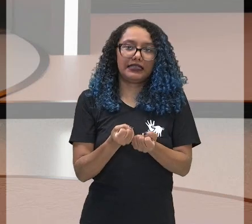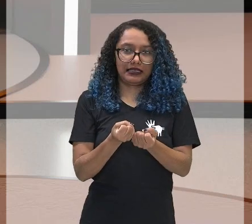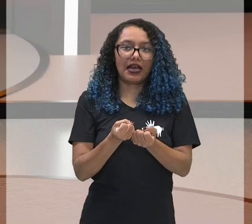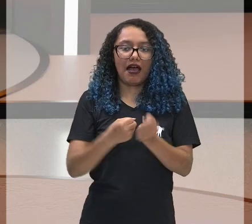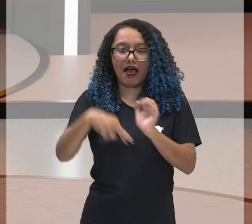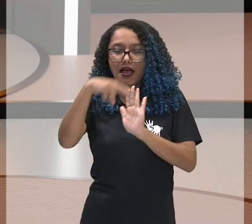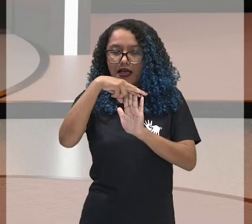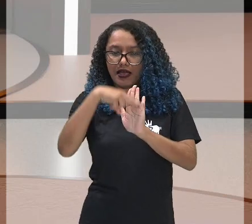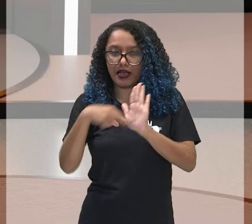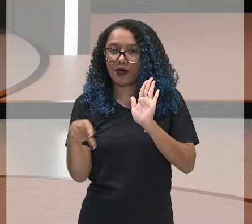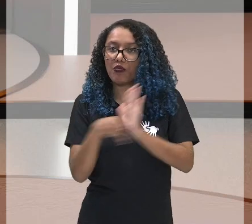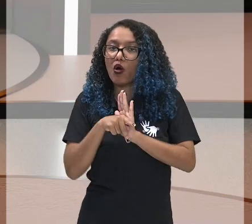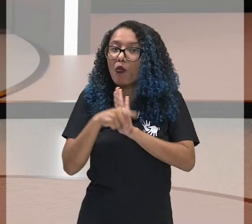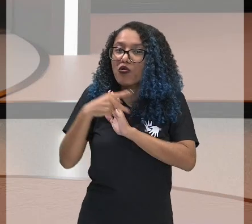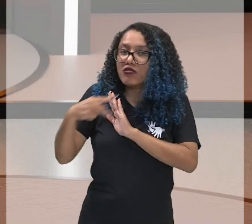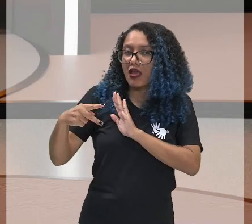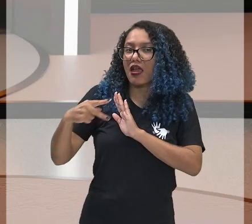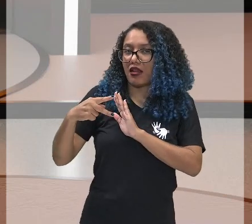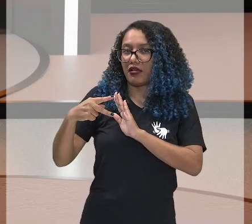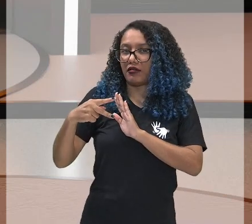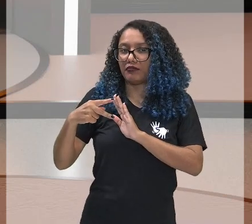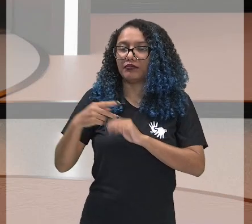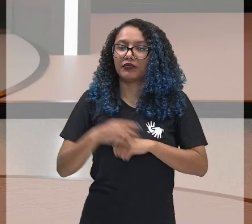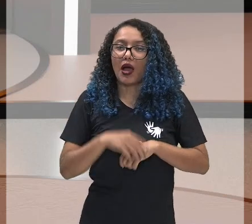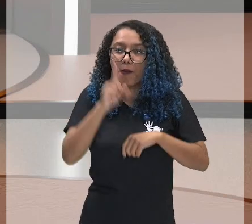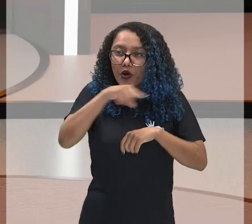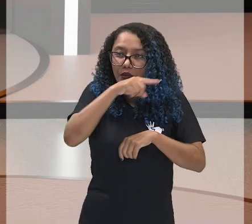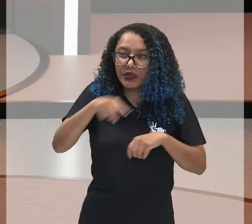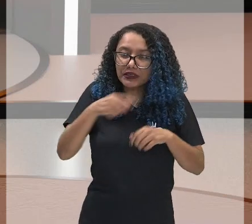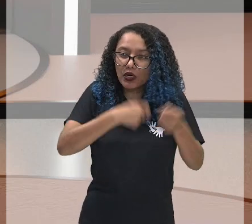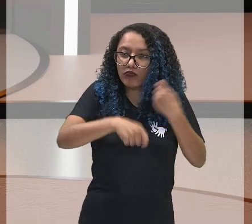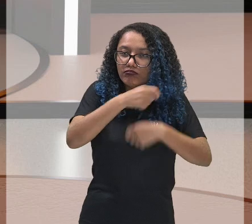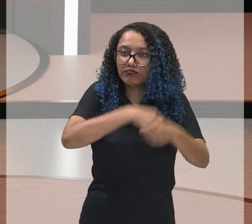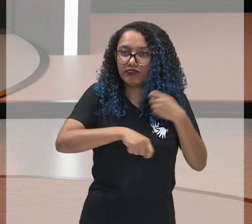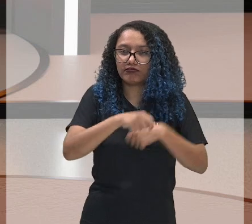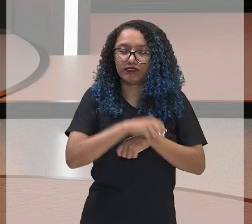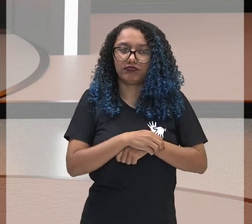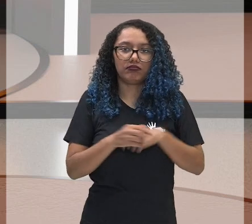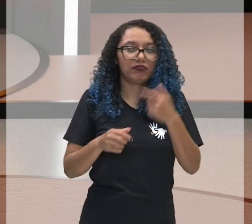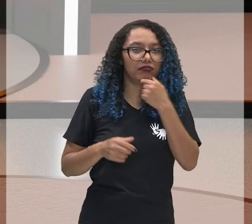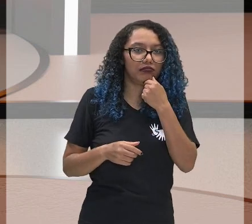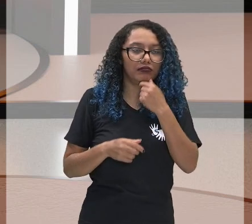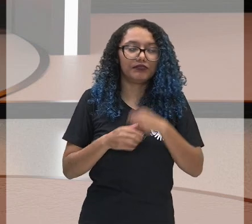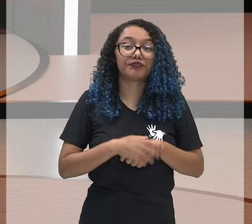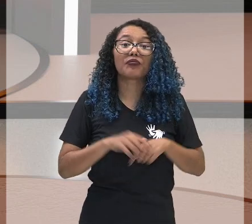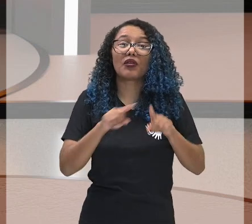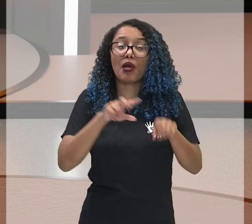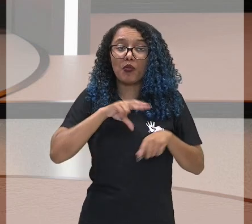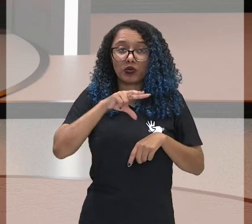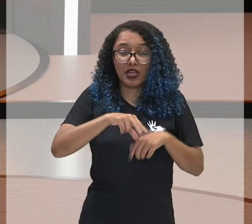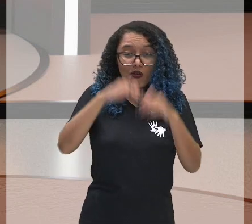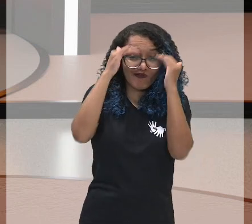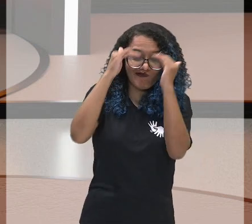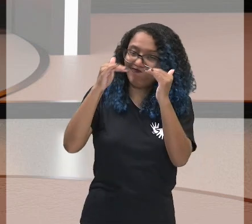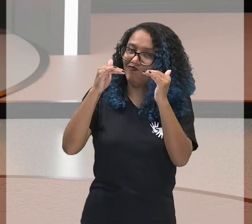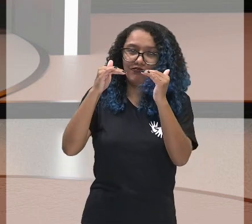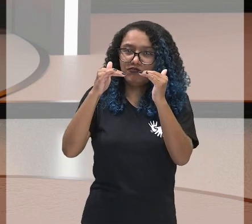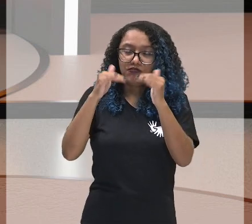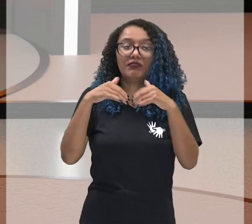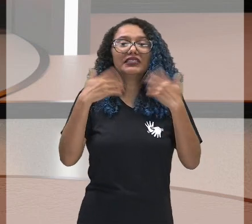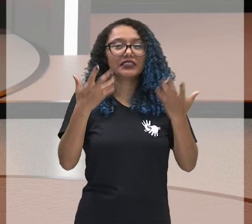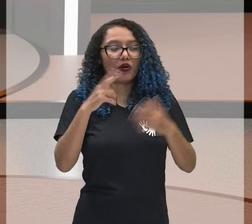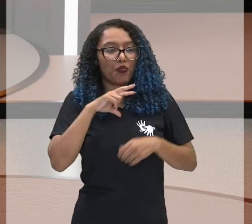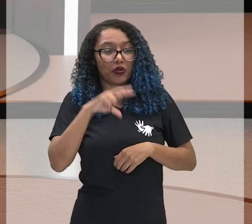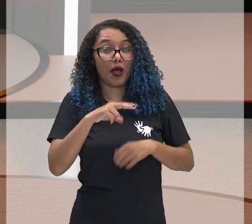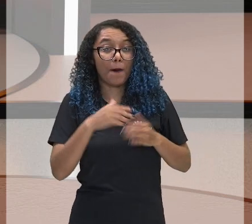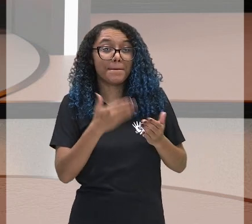continental. Como Portugal era aliado de primeira hora dos ingleses, não obedeceu, pediu ajuda para o seu amigo